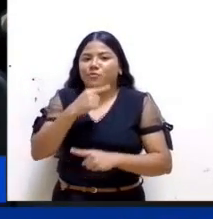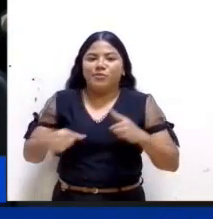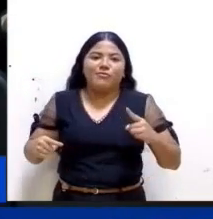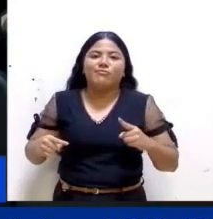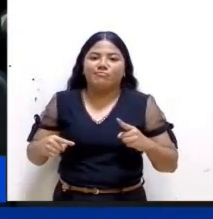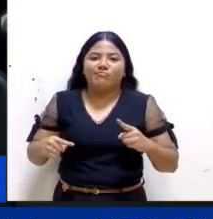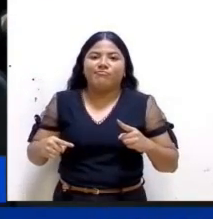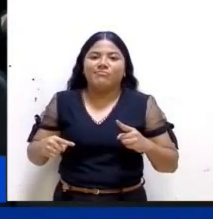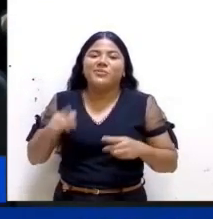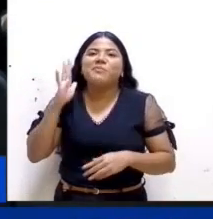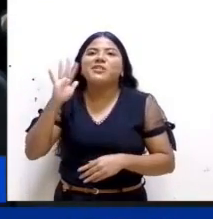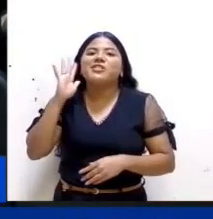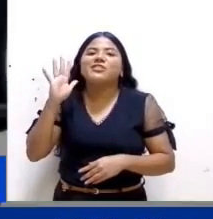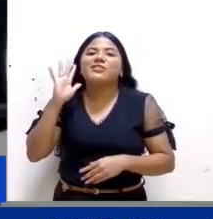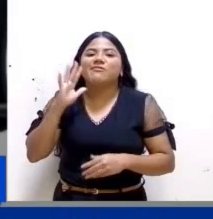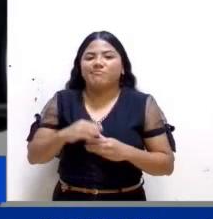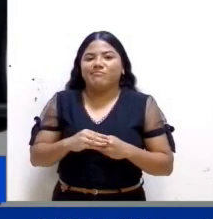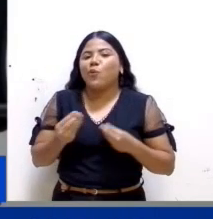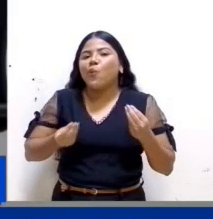tivesse divórcio no Brasil.